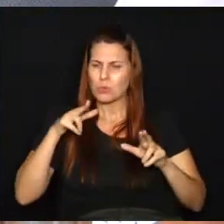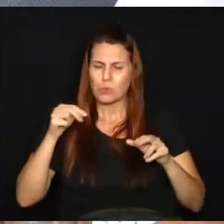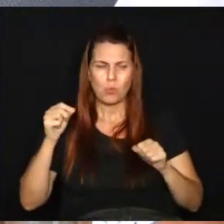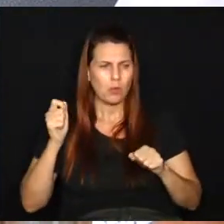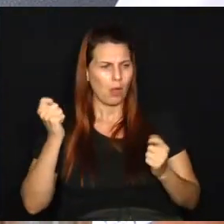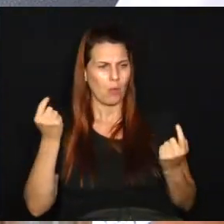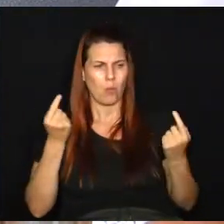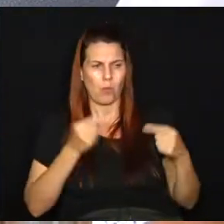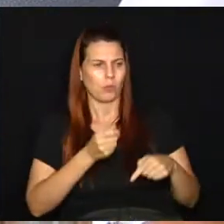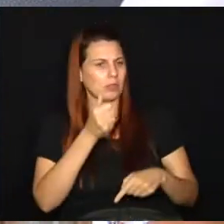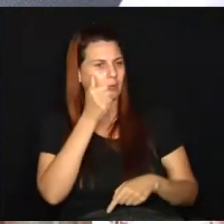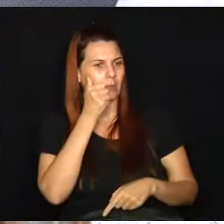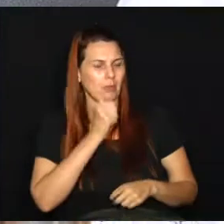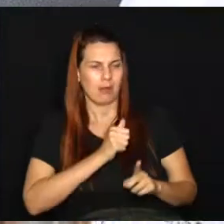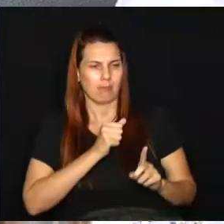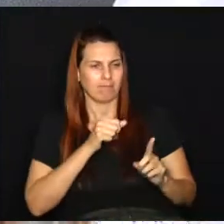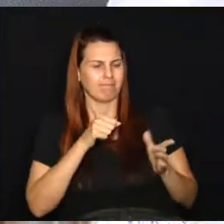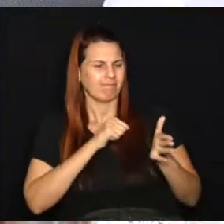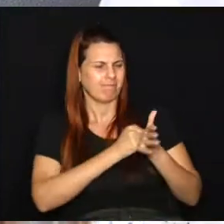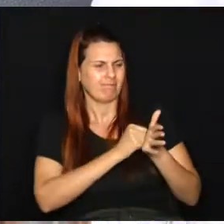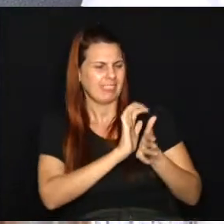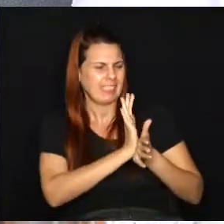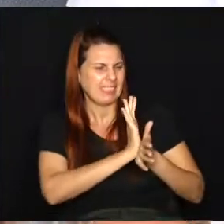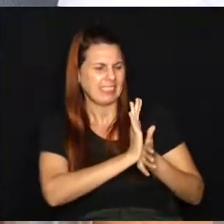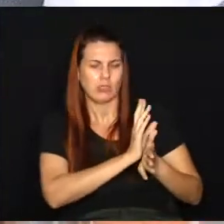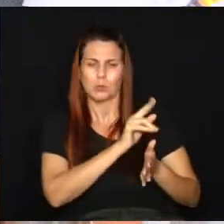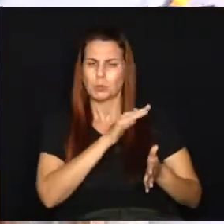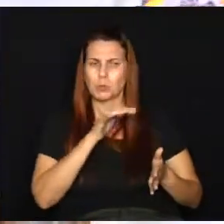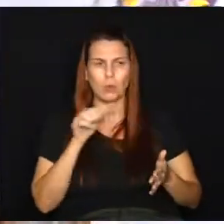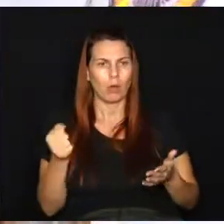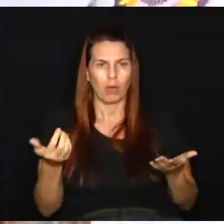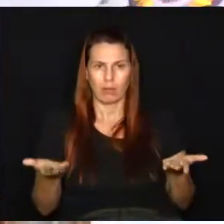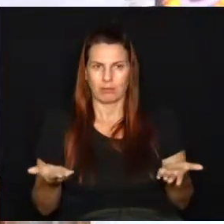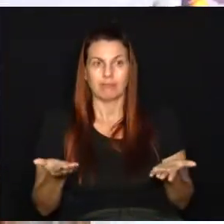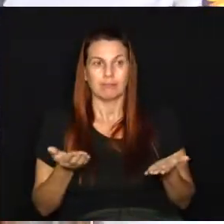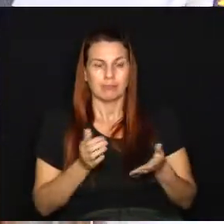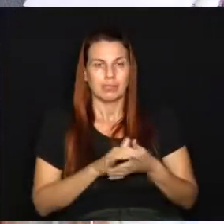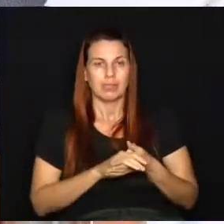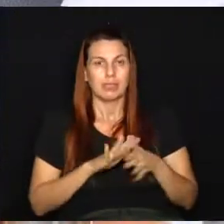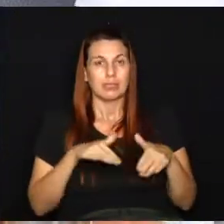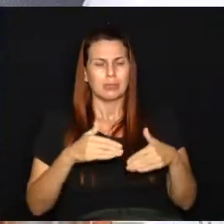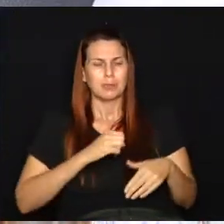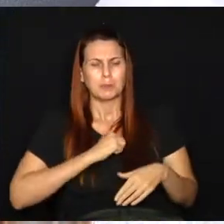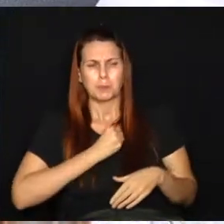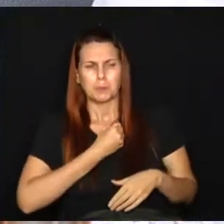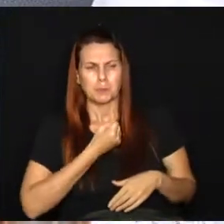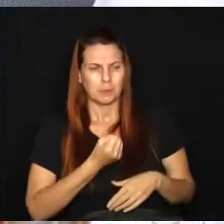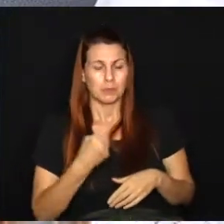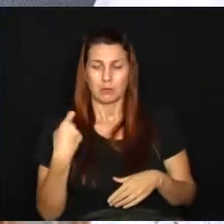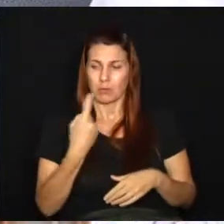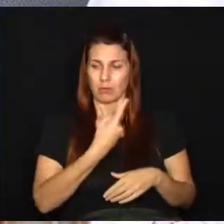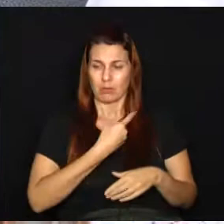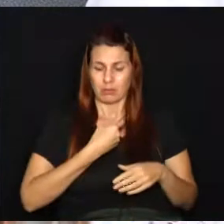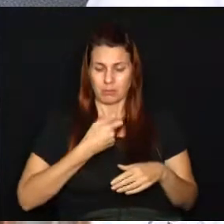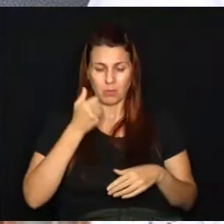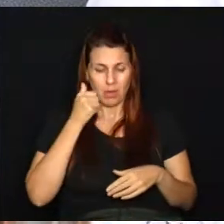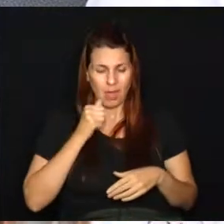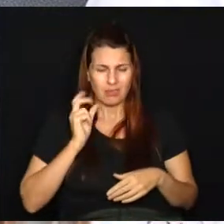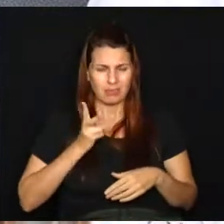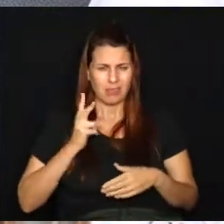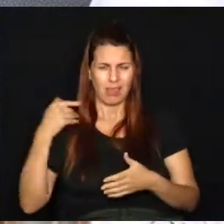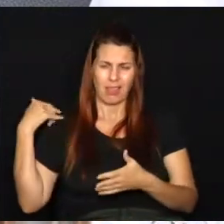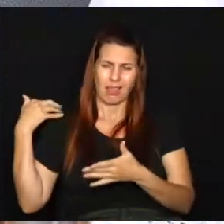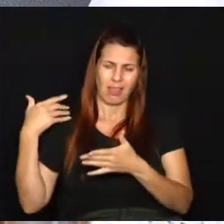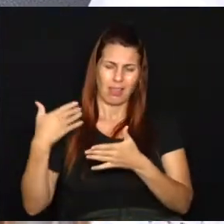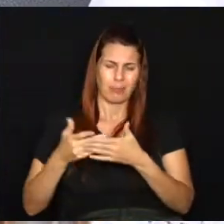maltratar ou tratar uma mulher da forma da qual ele trata. Essas indignações, nós mulheres, não vêm de hoje,